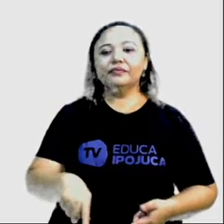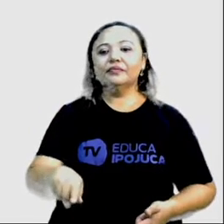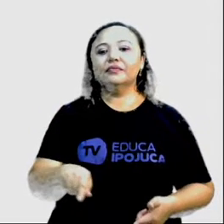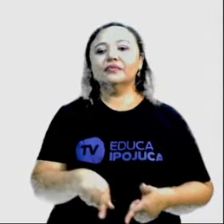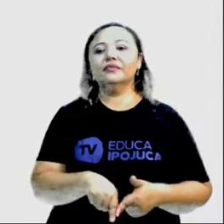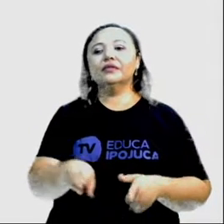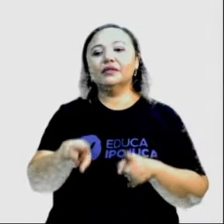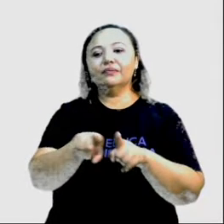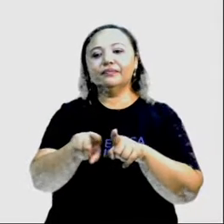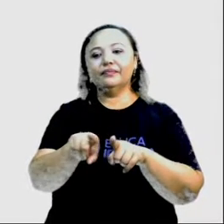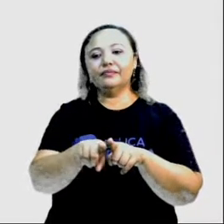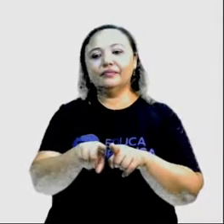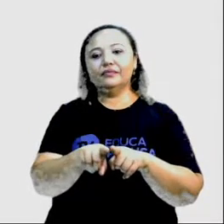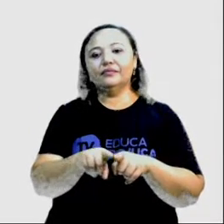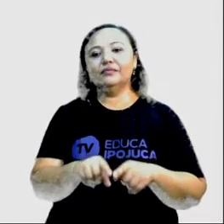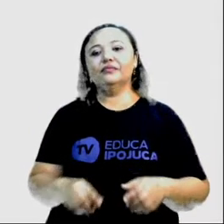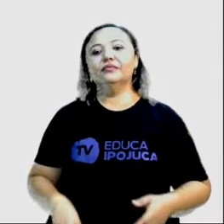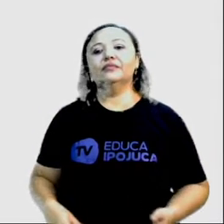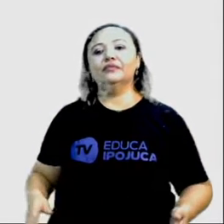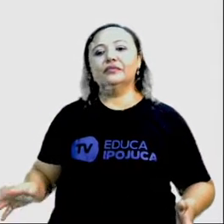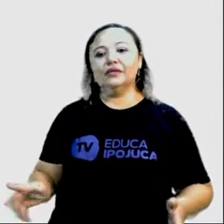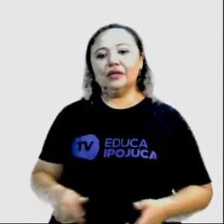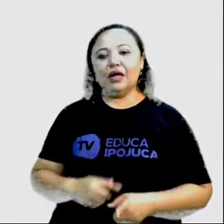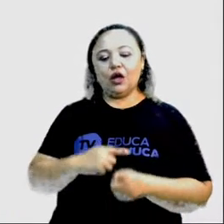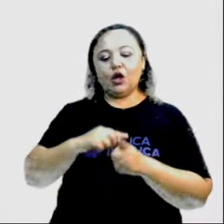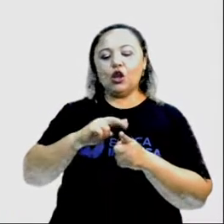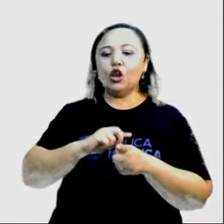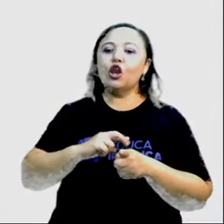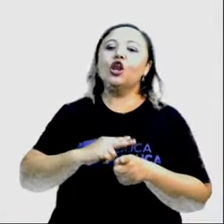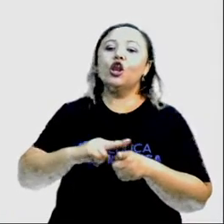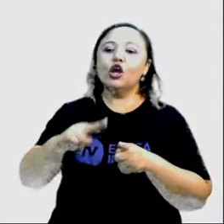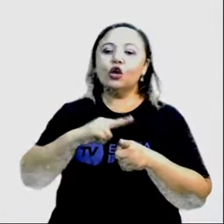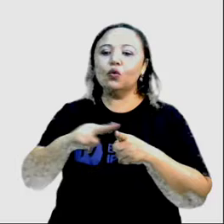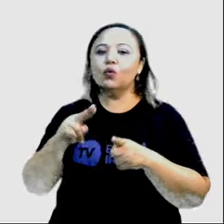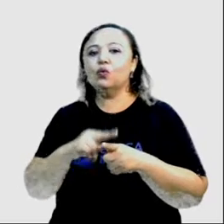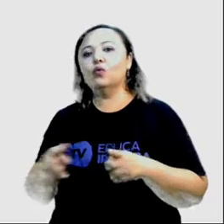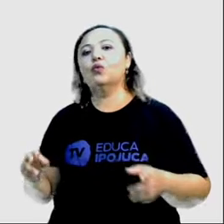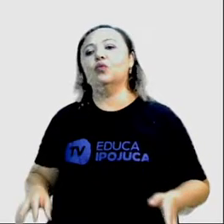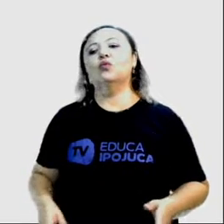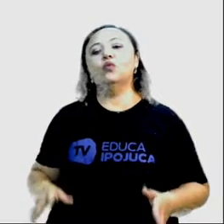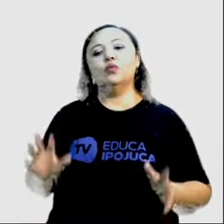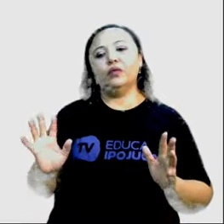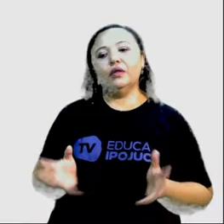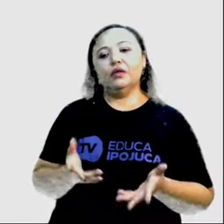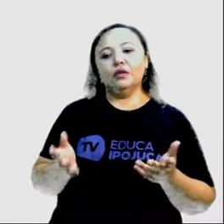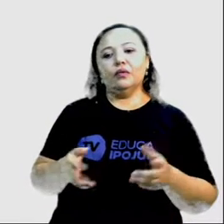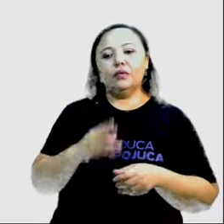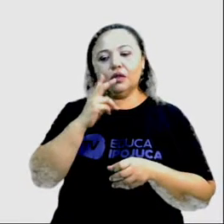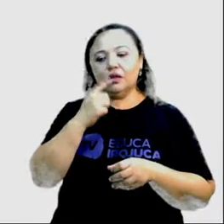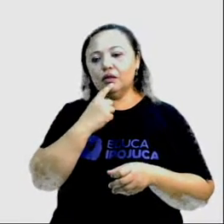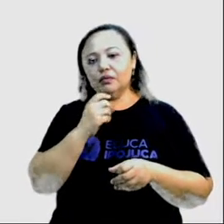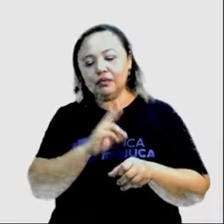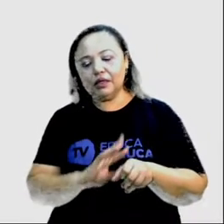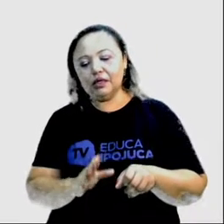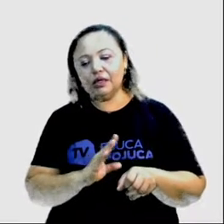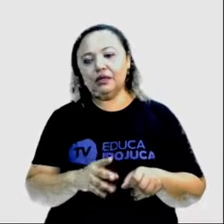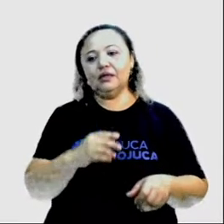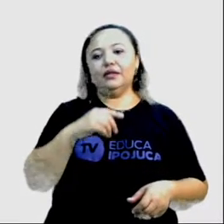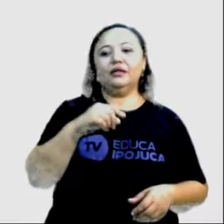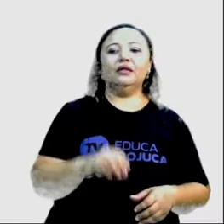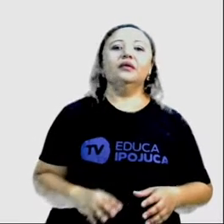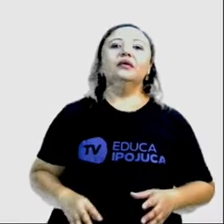ele também leva legumes, tomates, batatas, pimentão